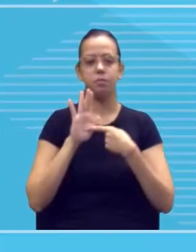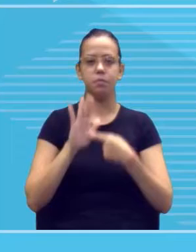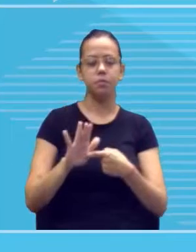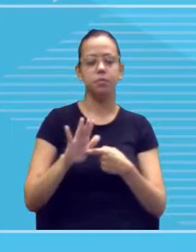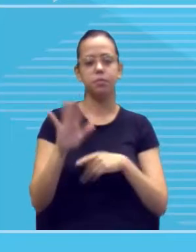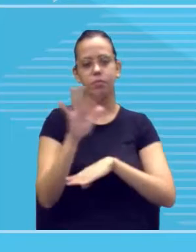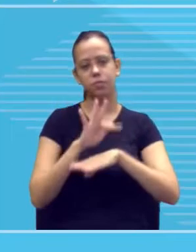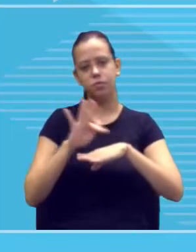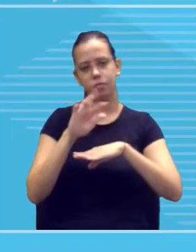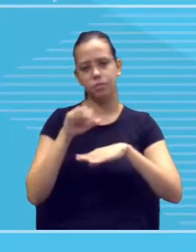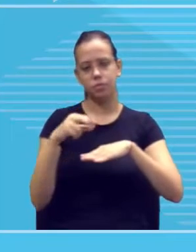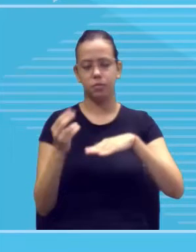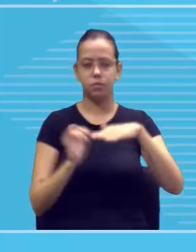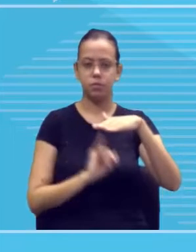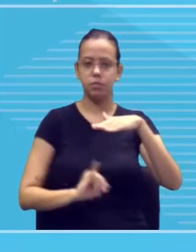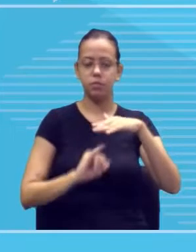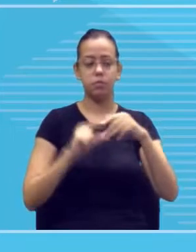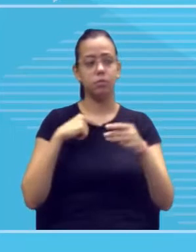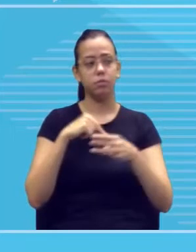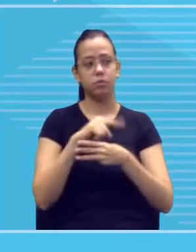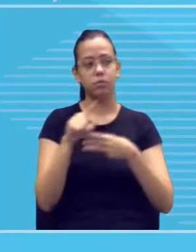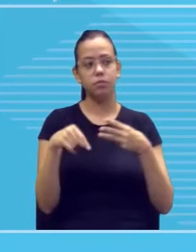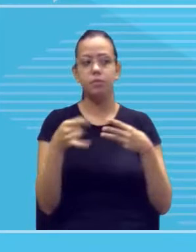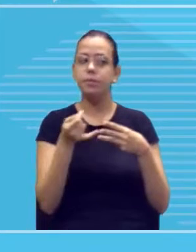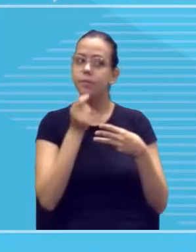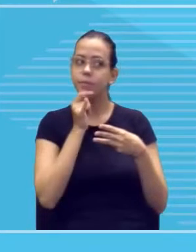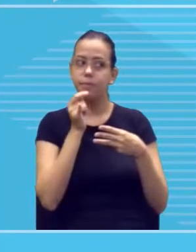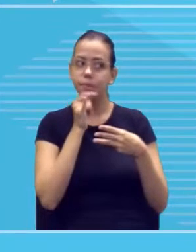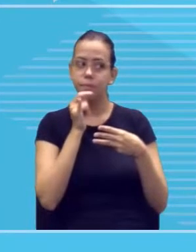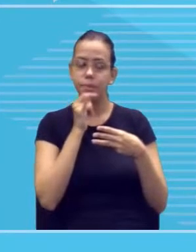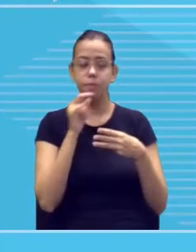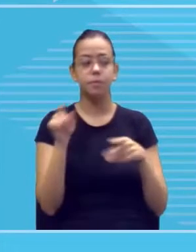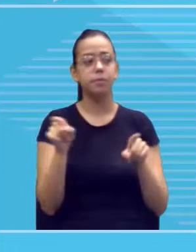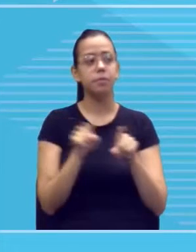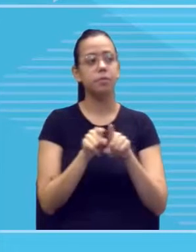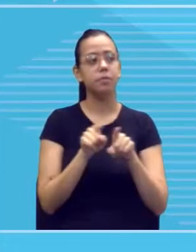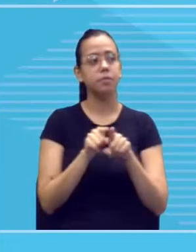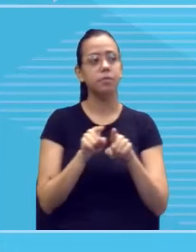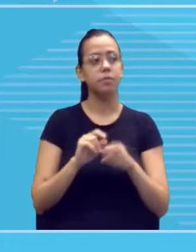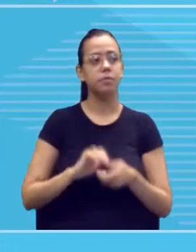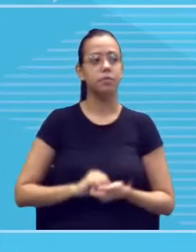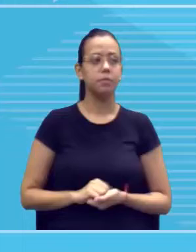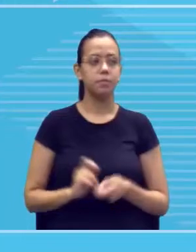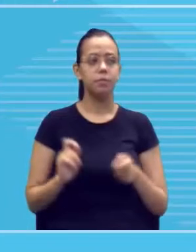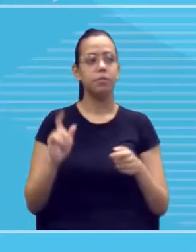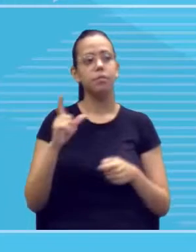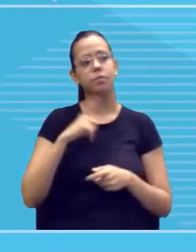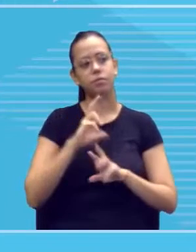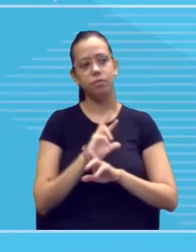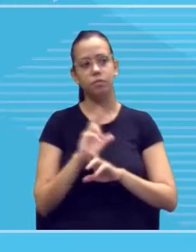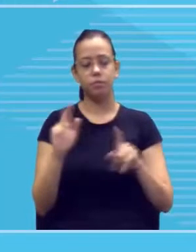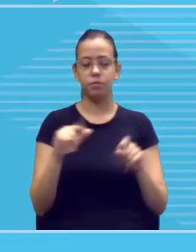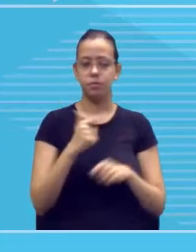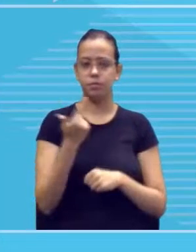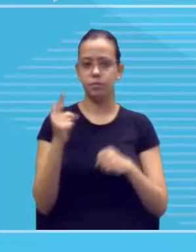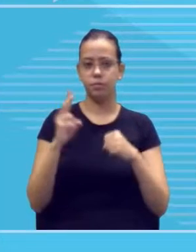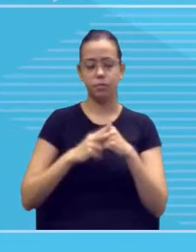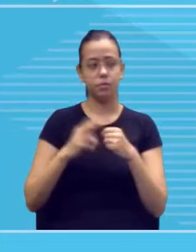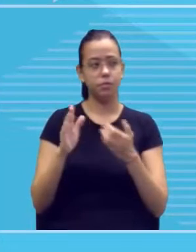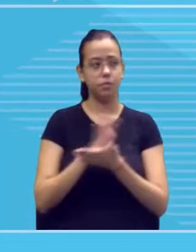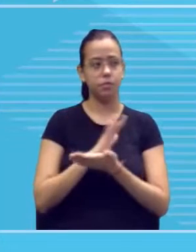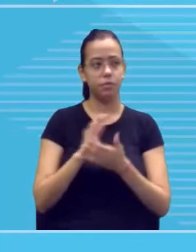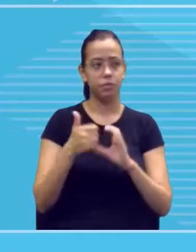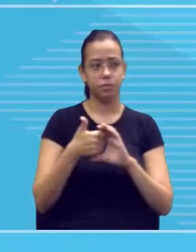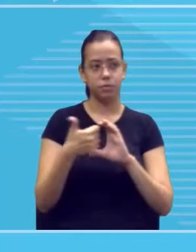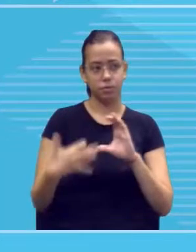informalidade coloquei aqui três exemplos para vocês Além disso verbos modais ele se diferem de outros verbos em diversos pontos